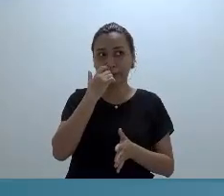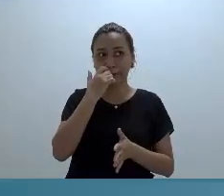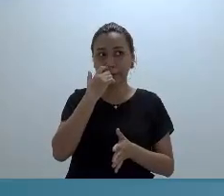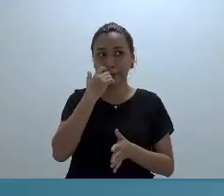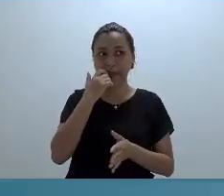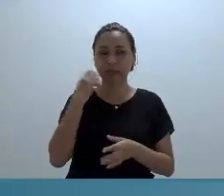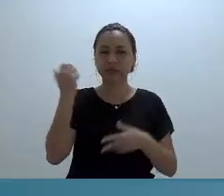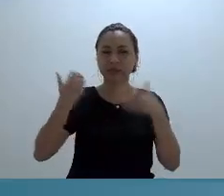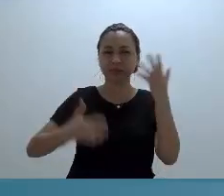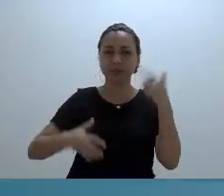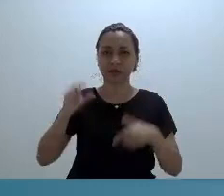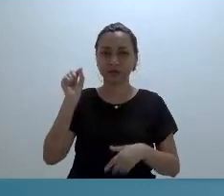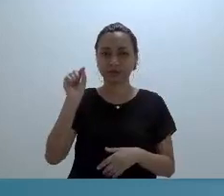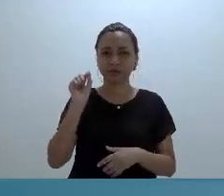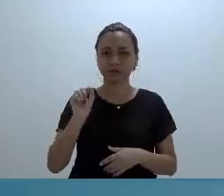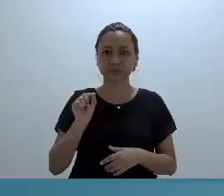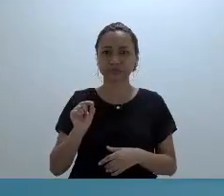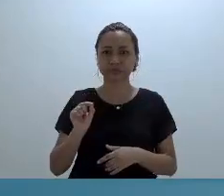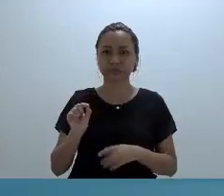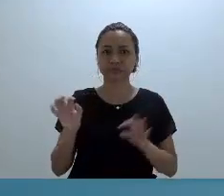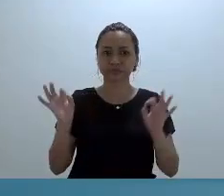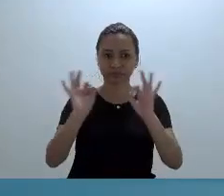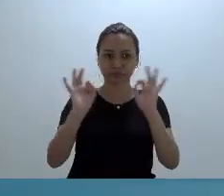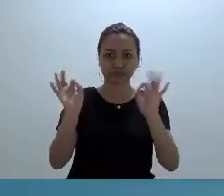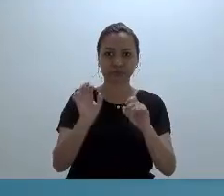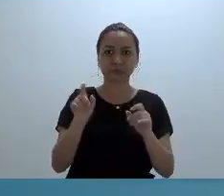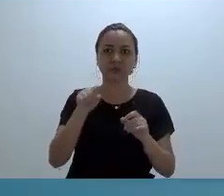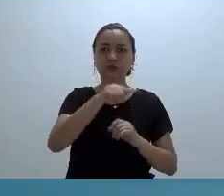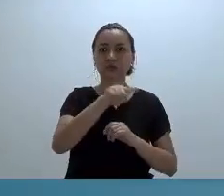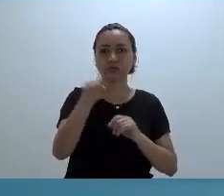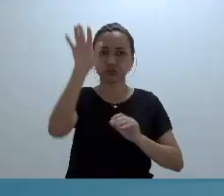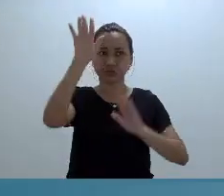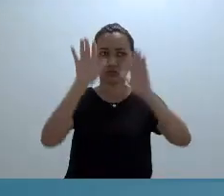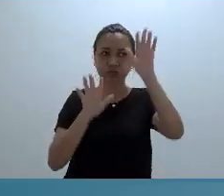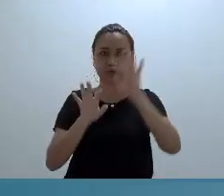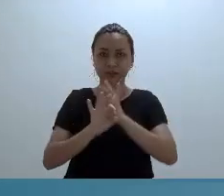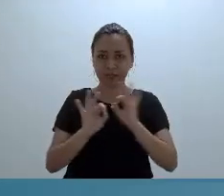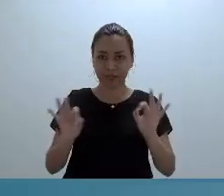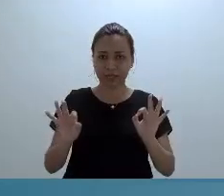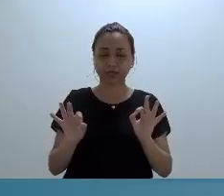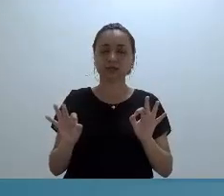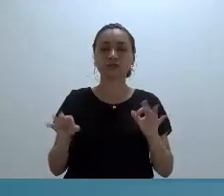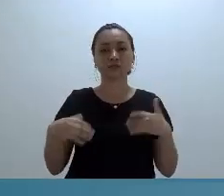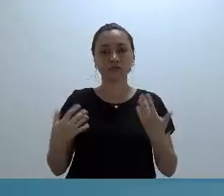não tendo o que eu também emprestar, está aprovada, palavra facultada.